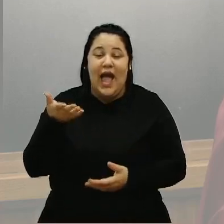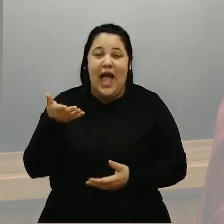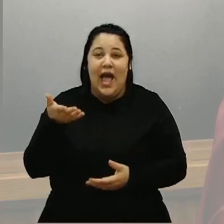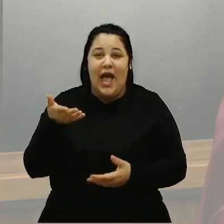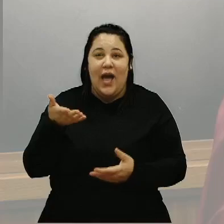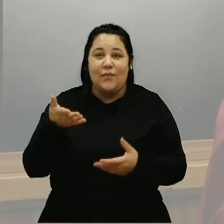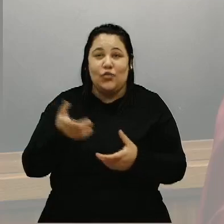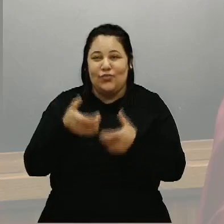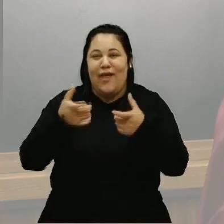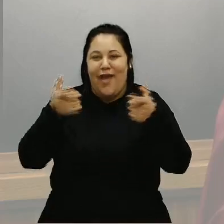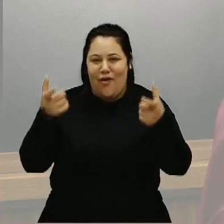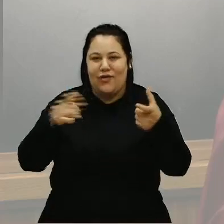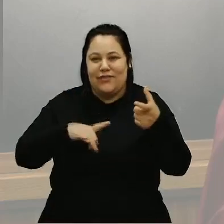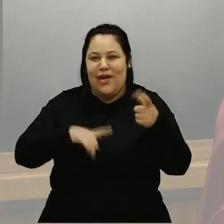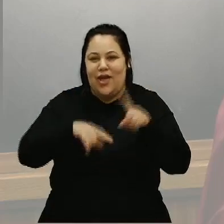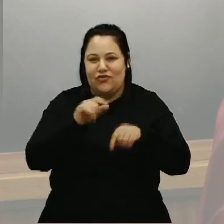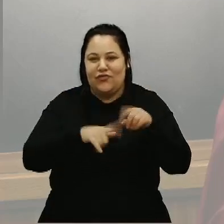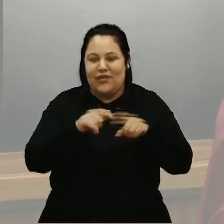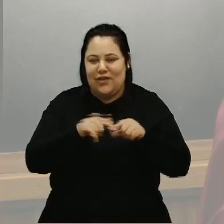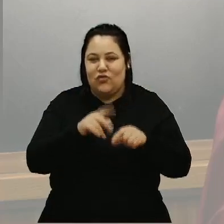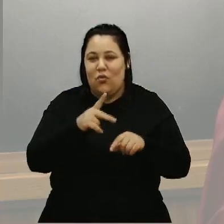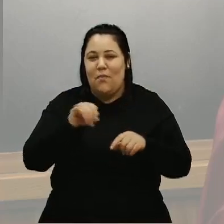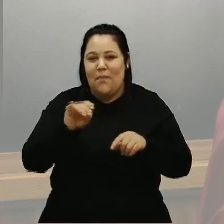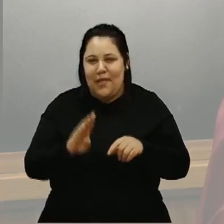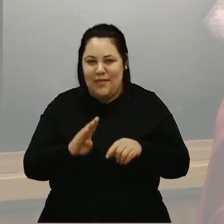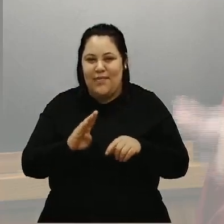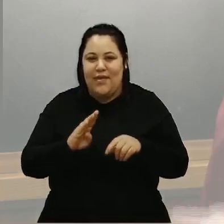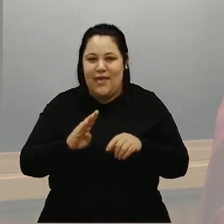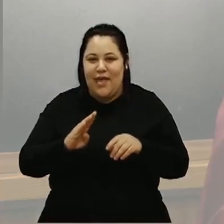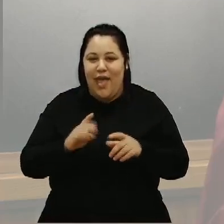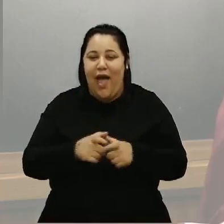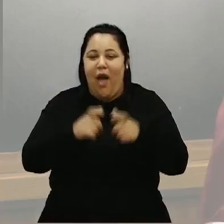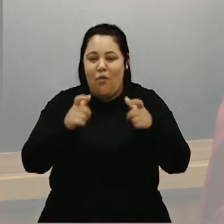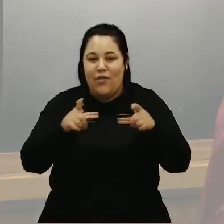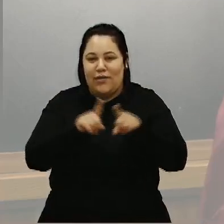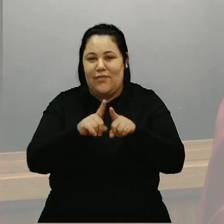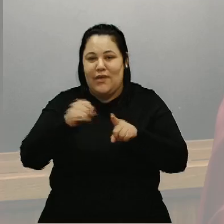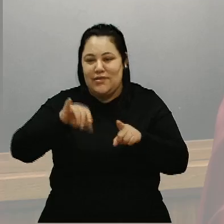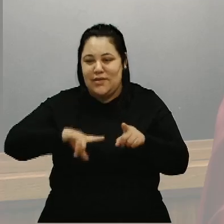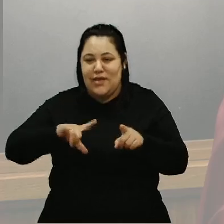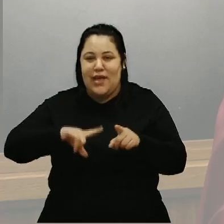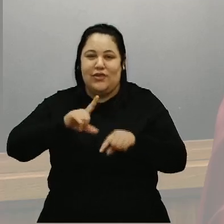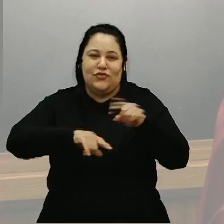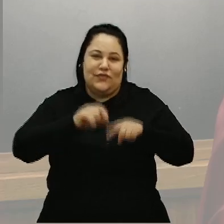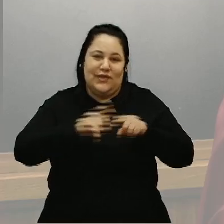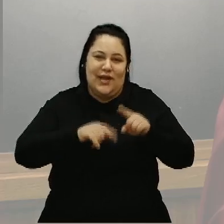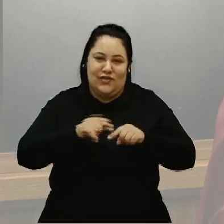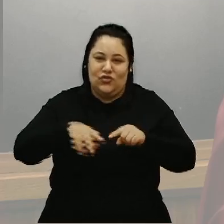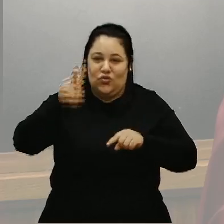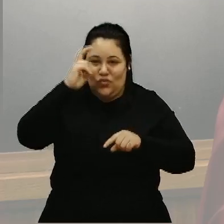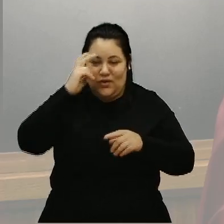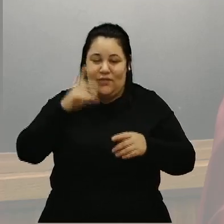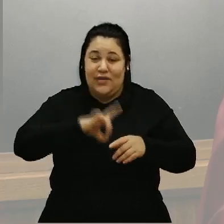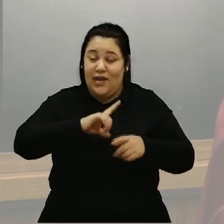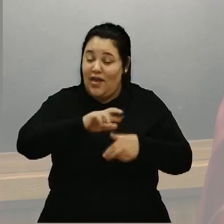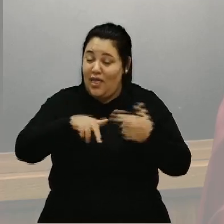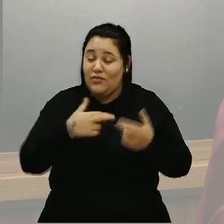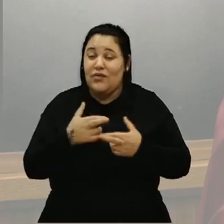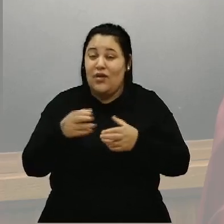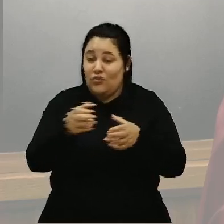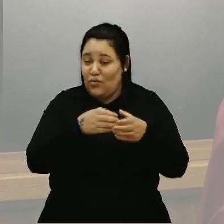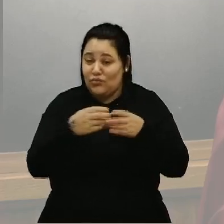Além disso, tem a questão do turismo, né? A questão